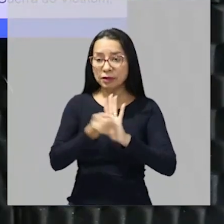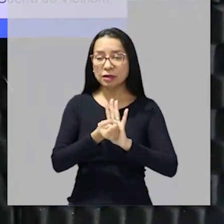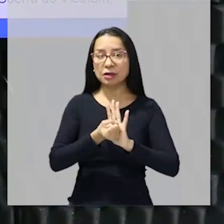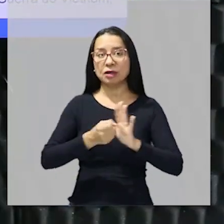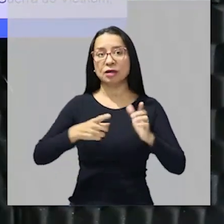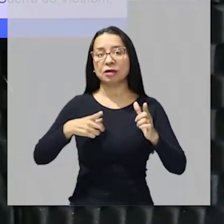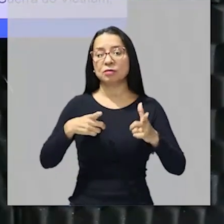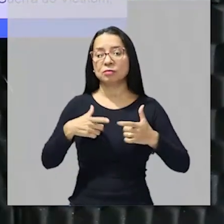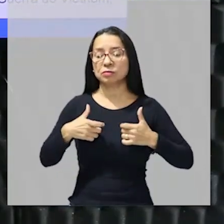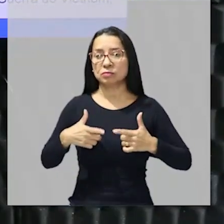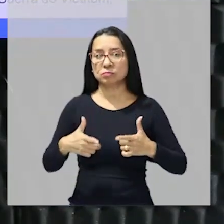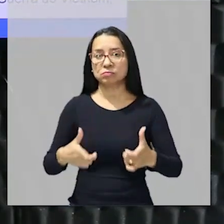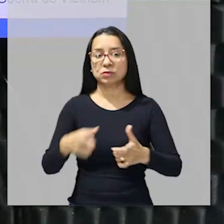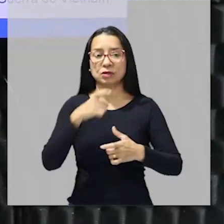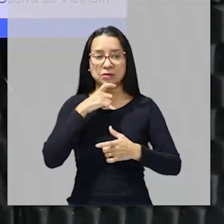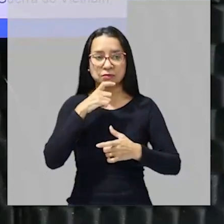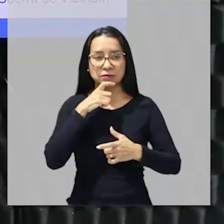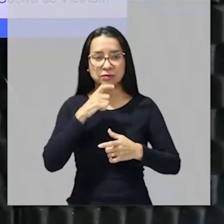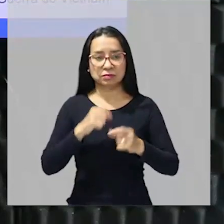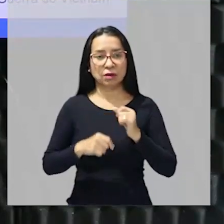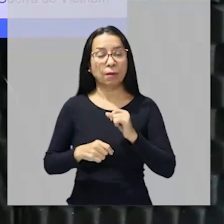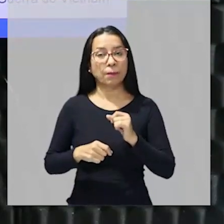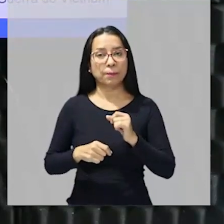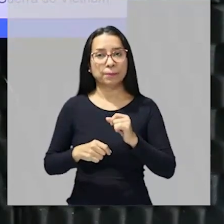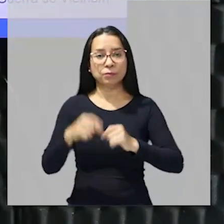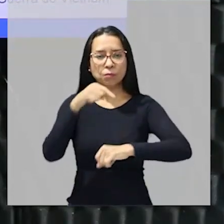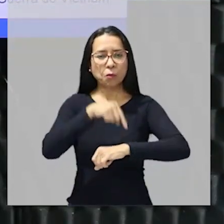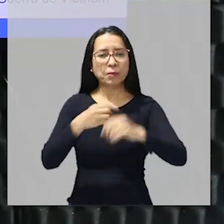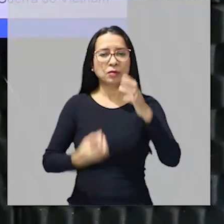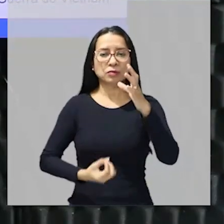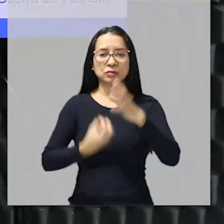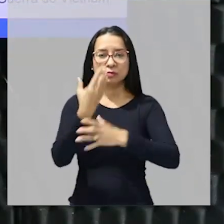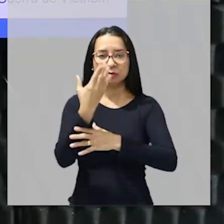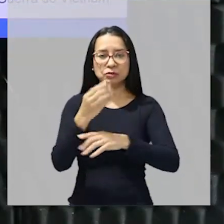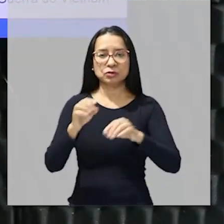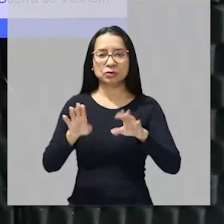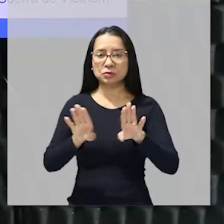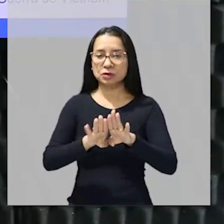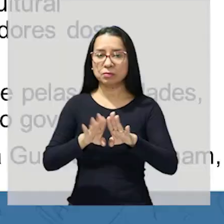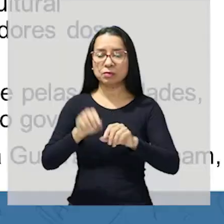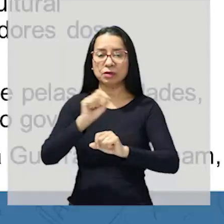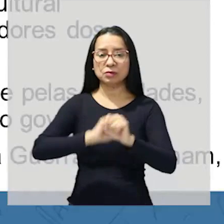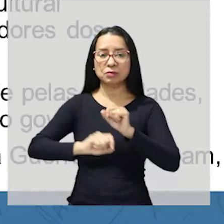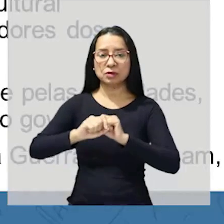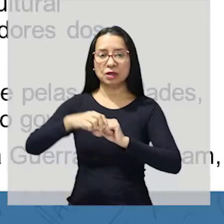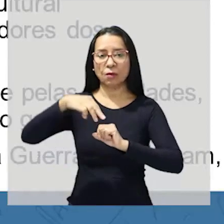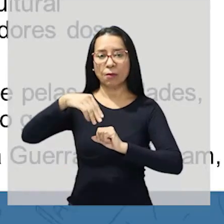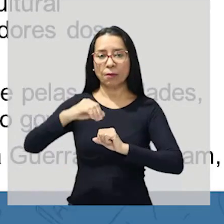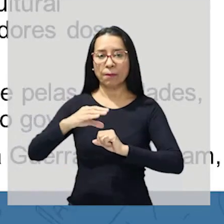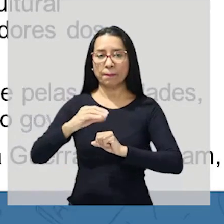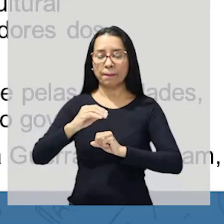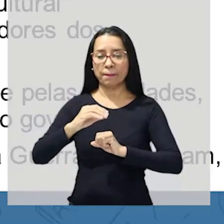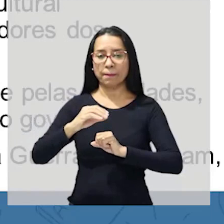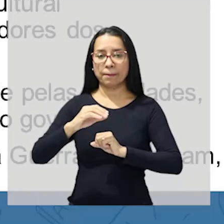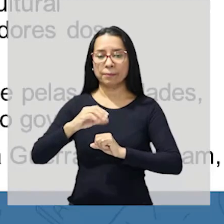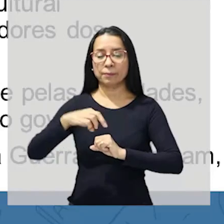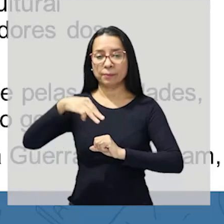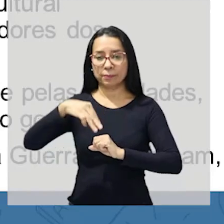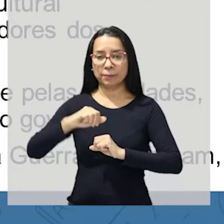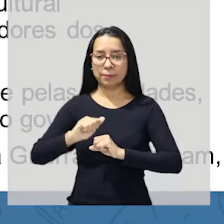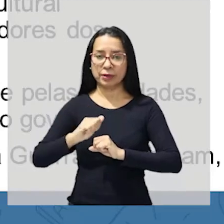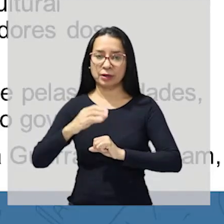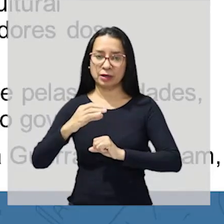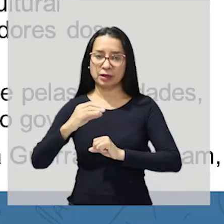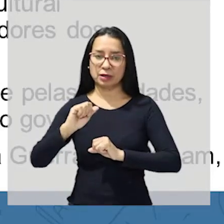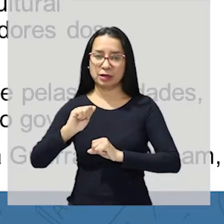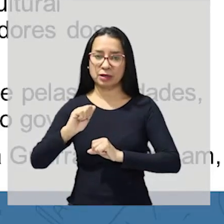surgiu também o chamado macartismo, influenciado pelas ideias do senador Joseph McCarthy. Ora,